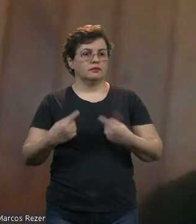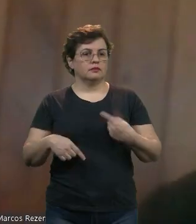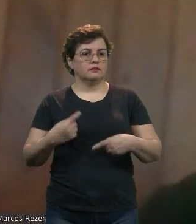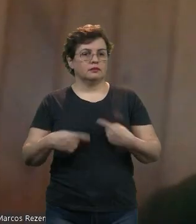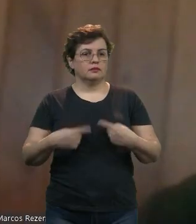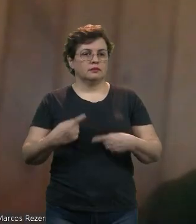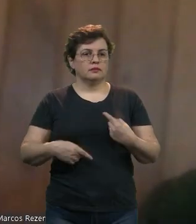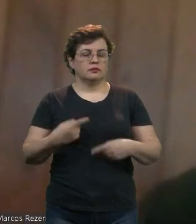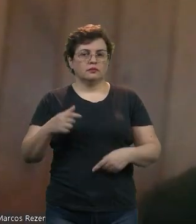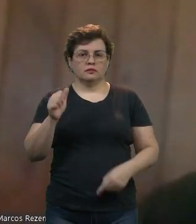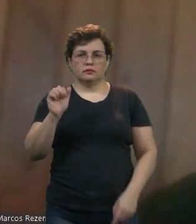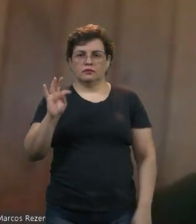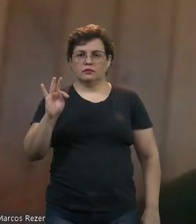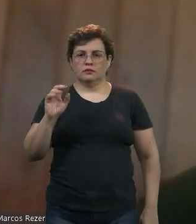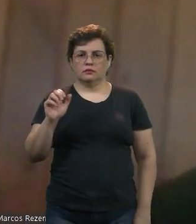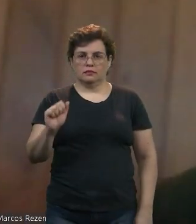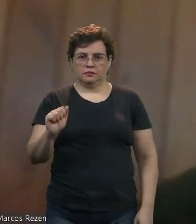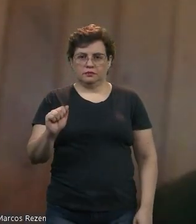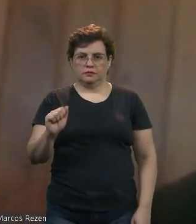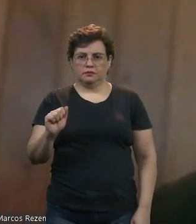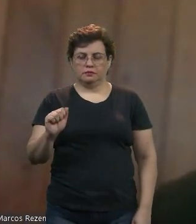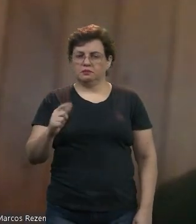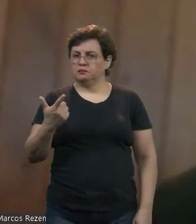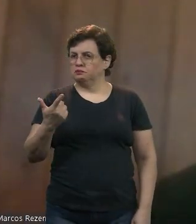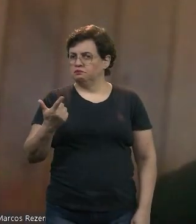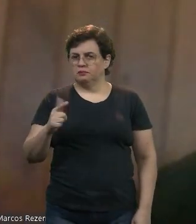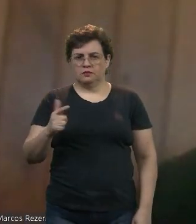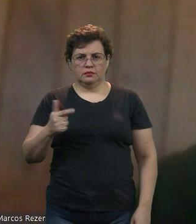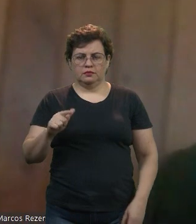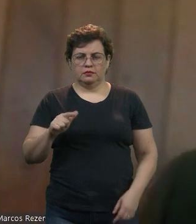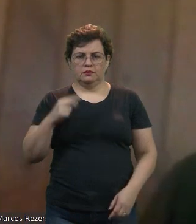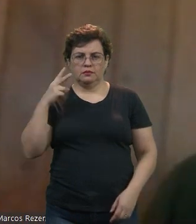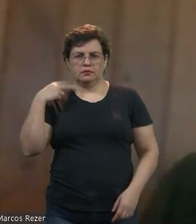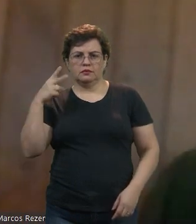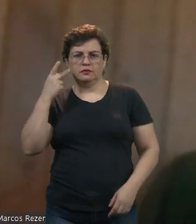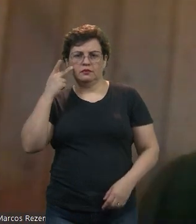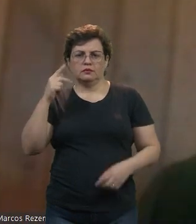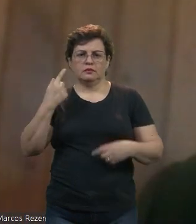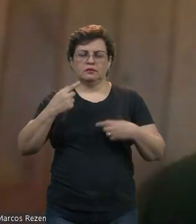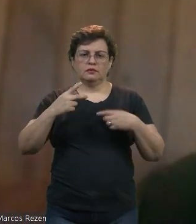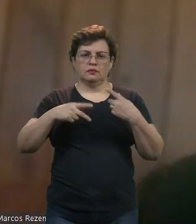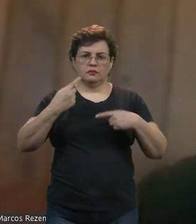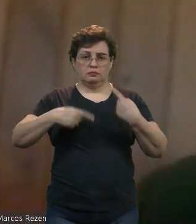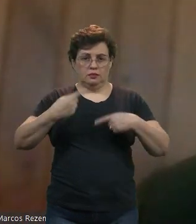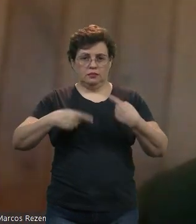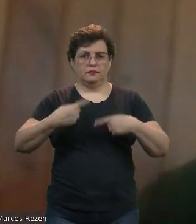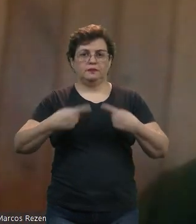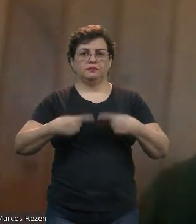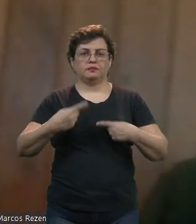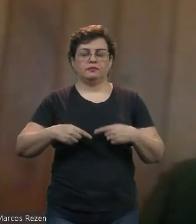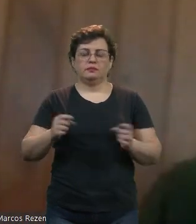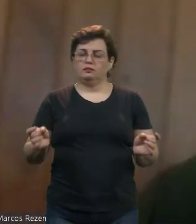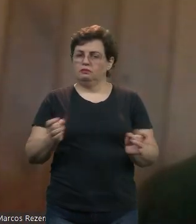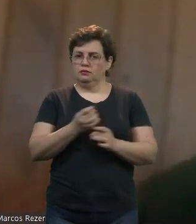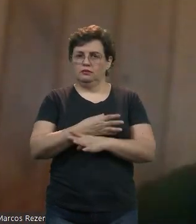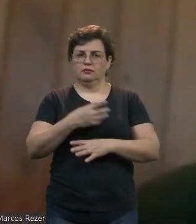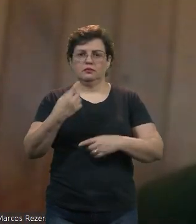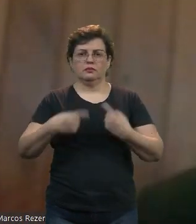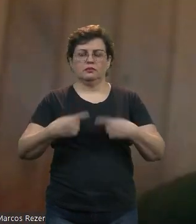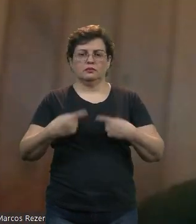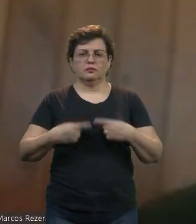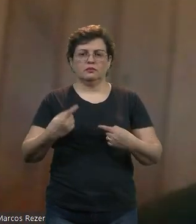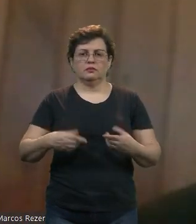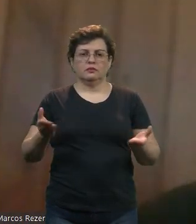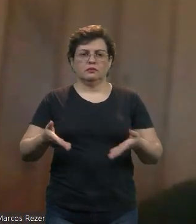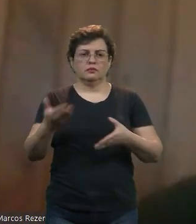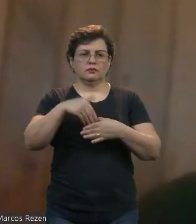discussão, as atas citadas. Não havendo vereadores inscritos para o debate, encerra a discussão e coloco